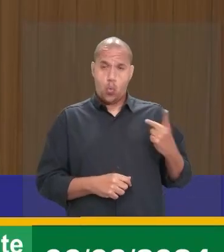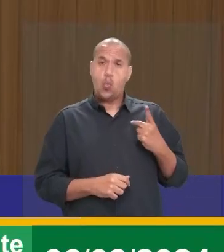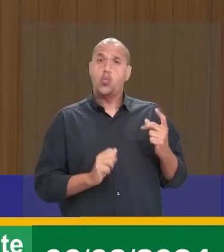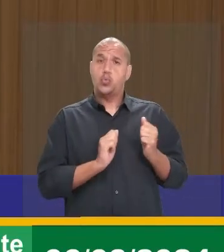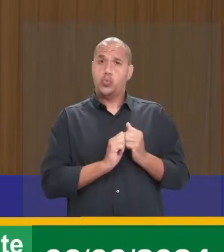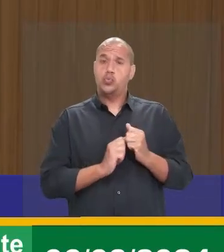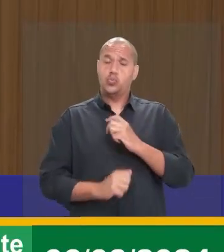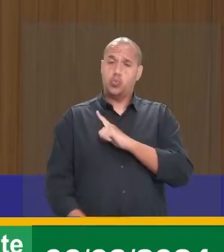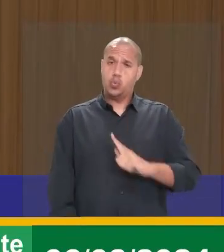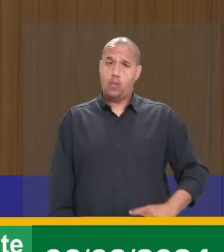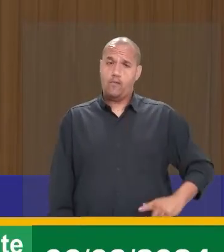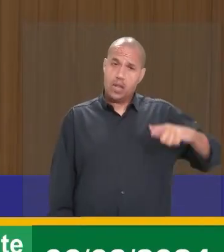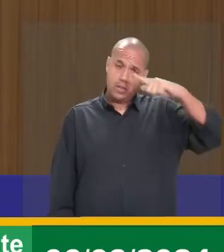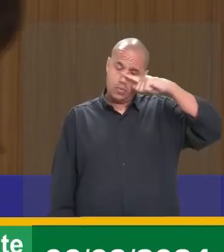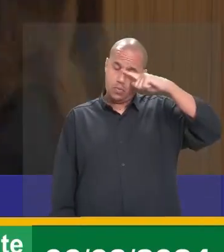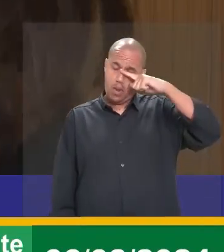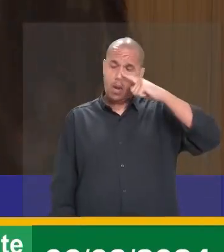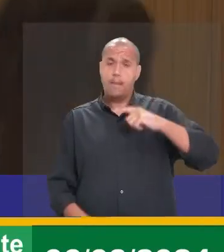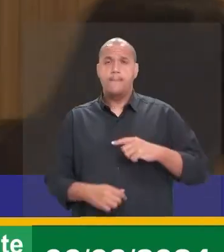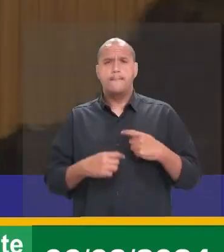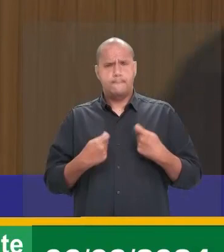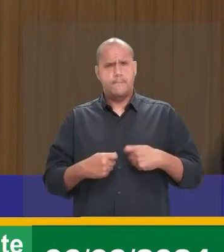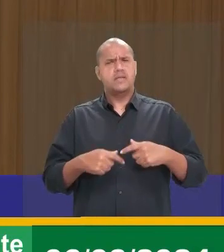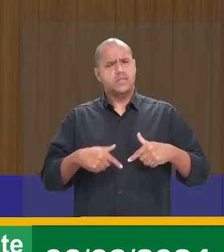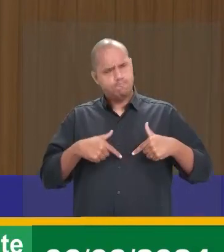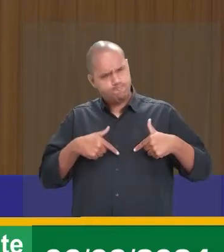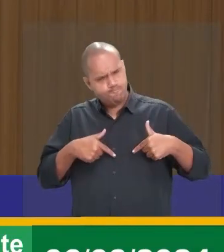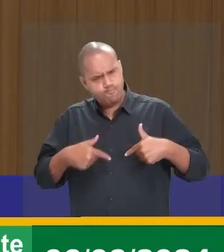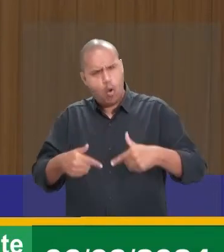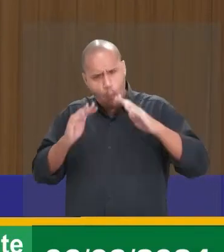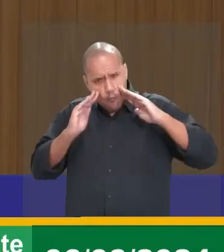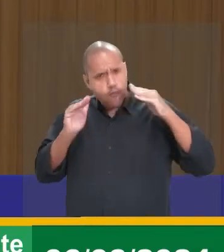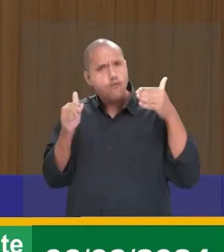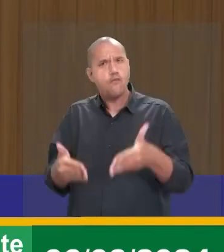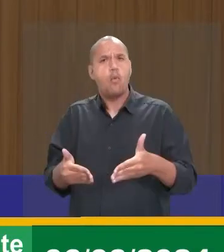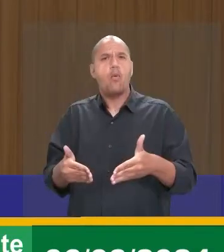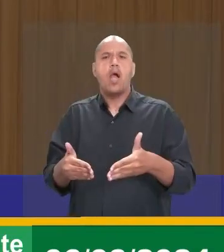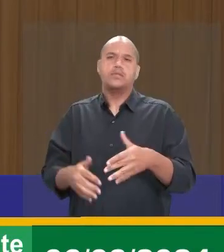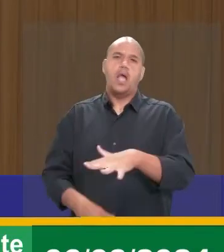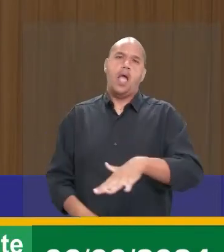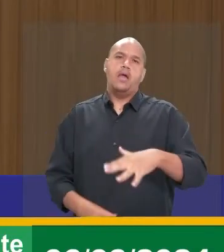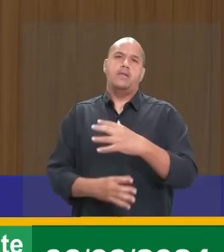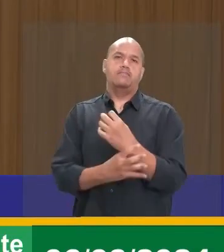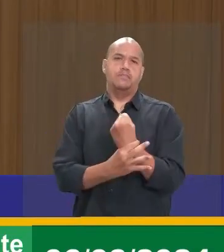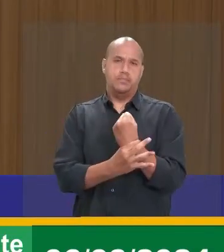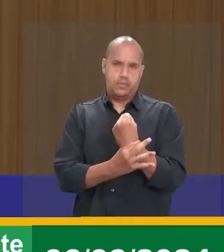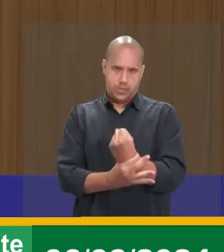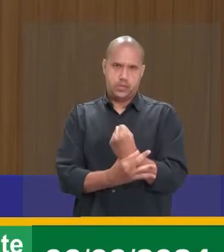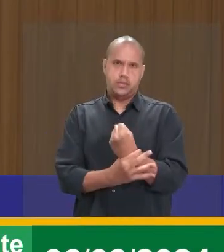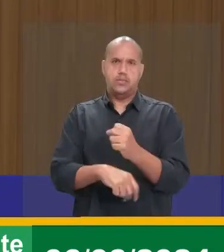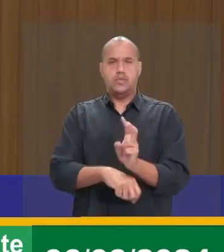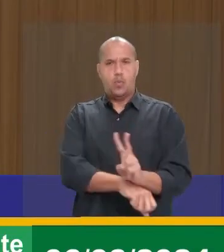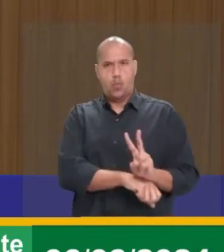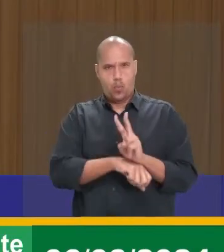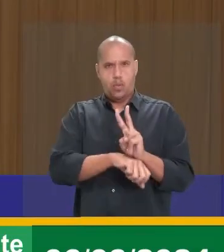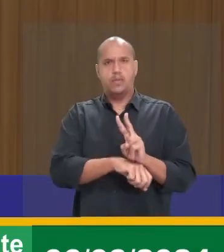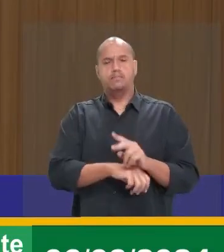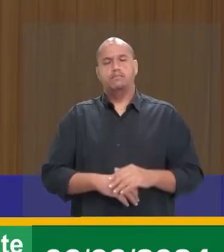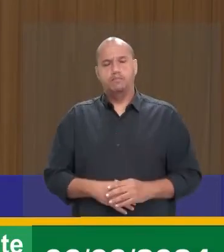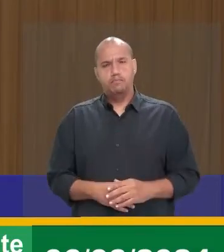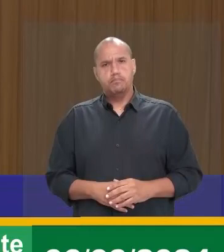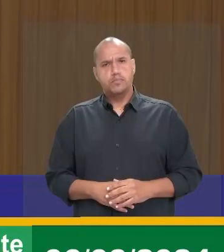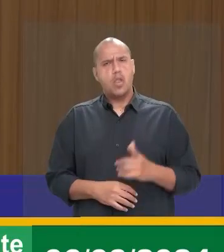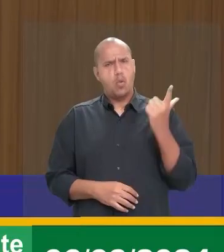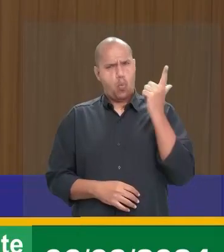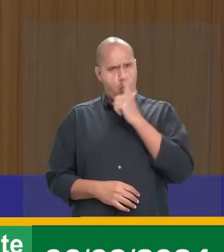no pequeno expediente o deputado Lincoln TJ falou do trabalho das forças de segurança nós conseguimos elevar